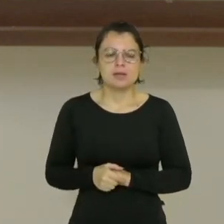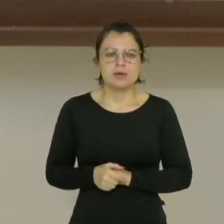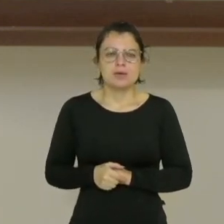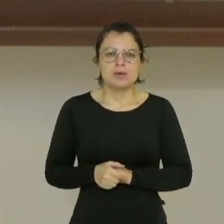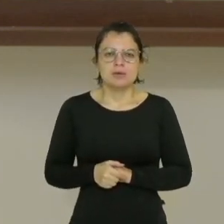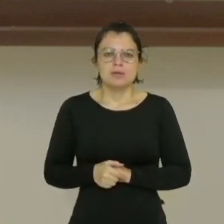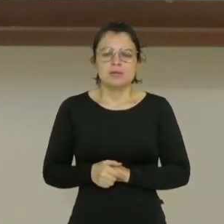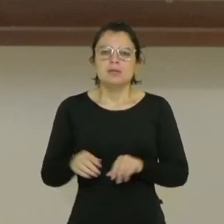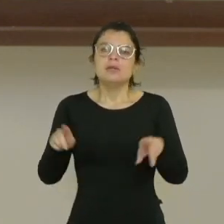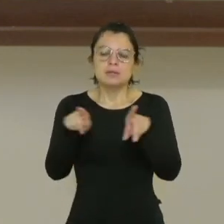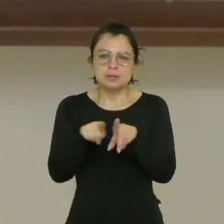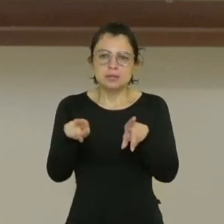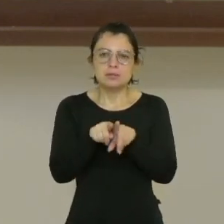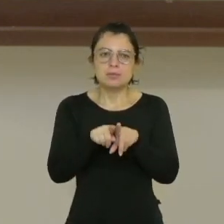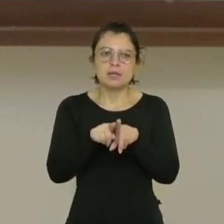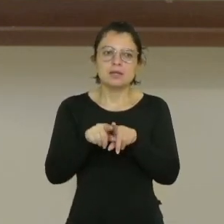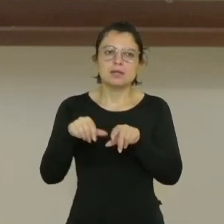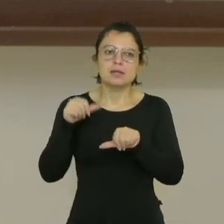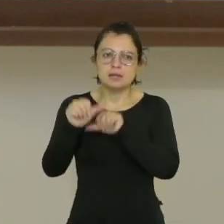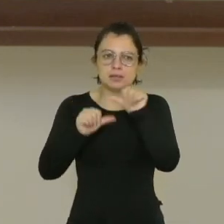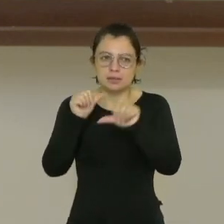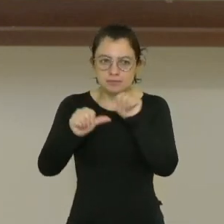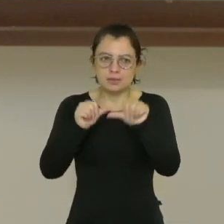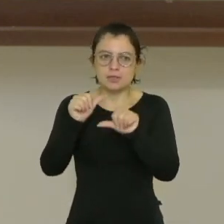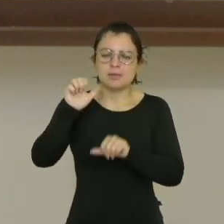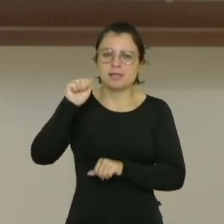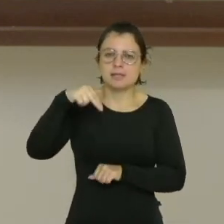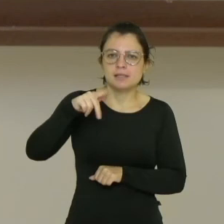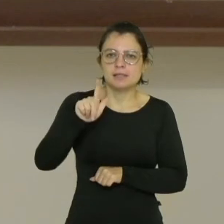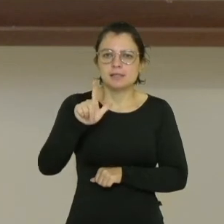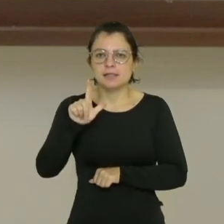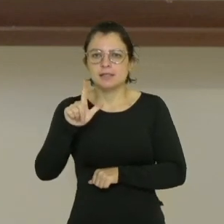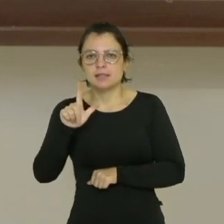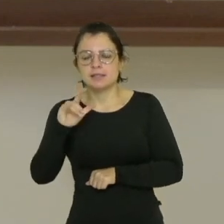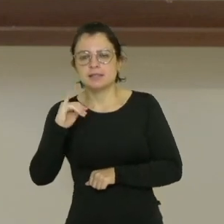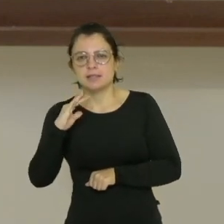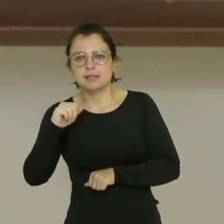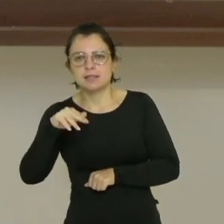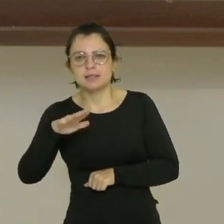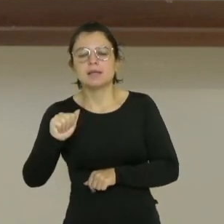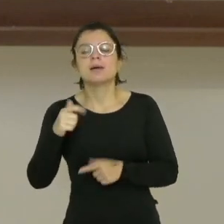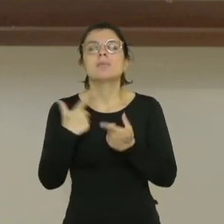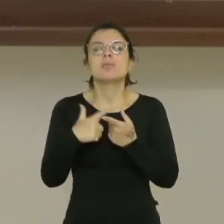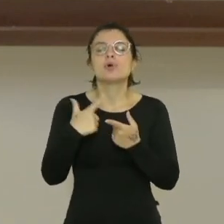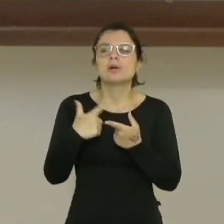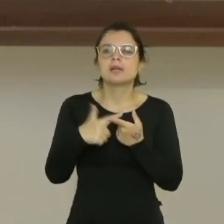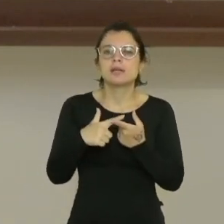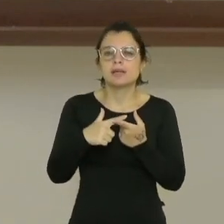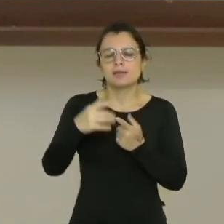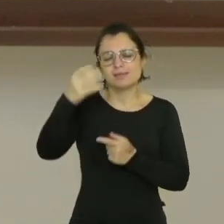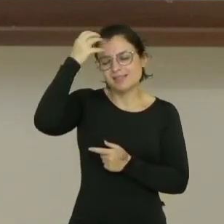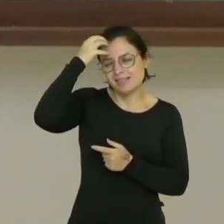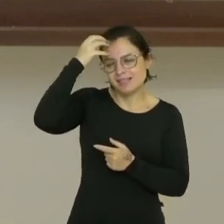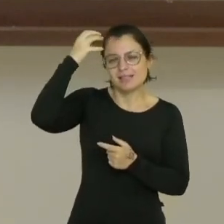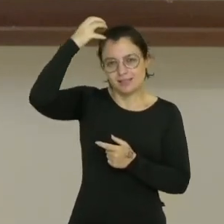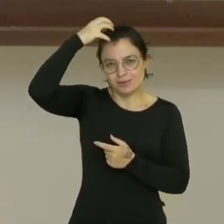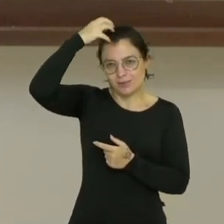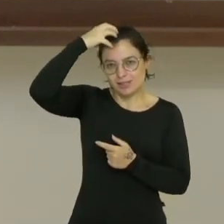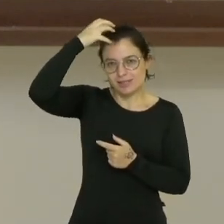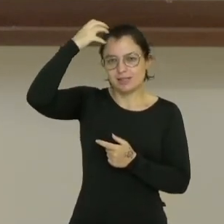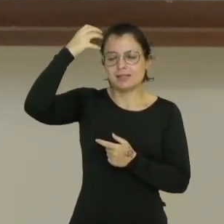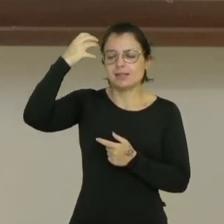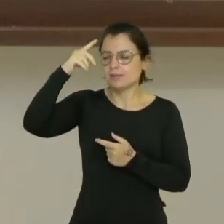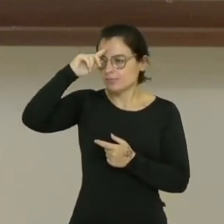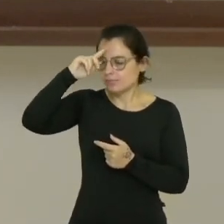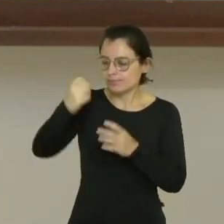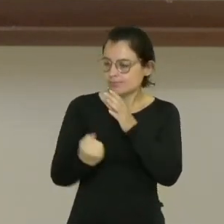calvinismo, e a reforma anglicana na Inglaterra, que se deu por conta de o rei que